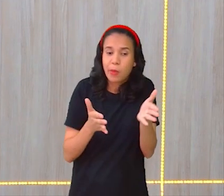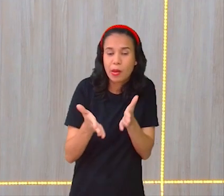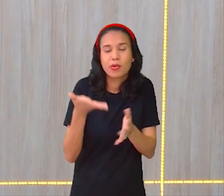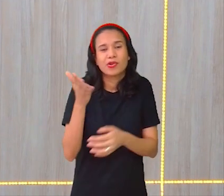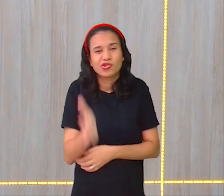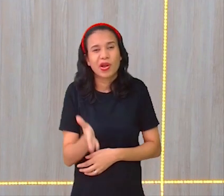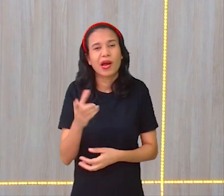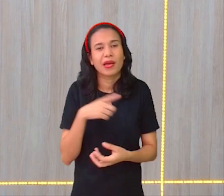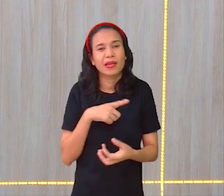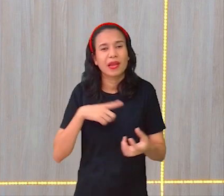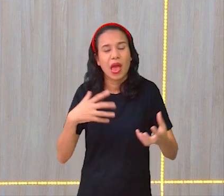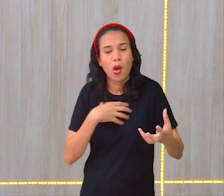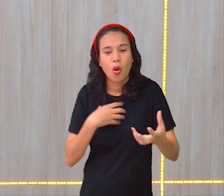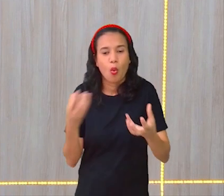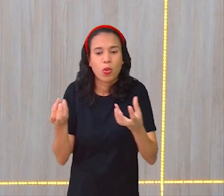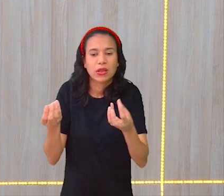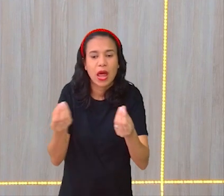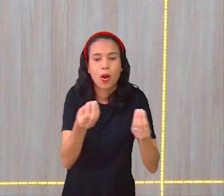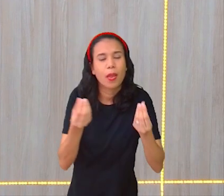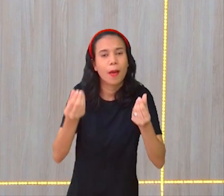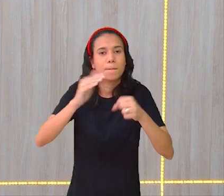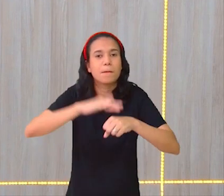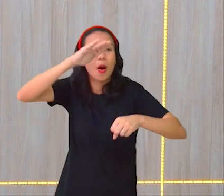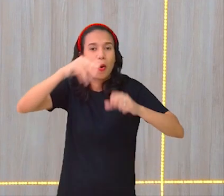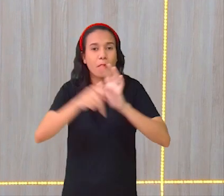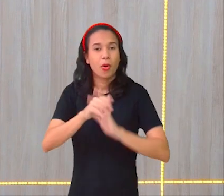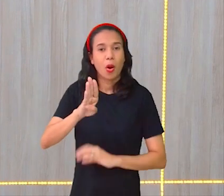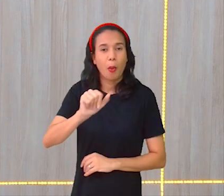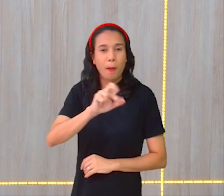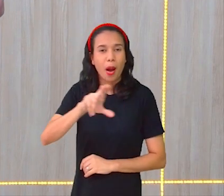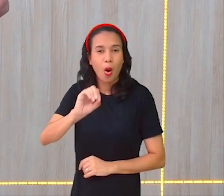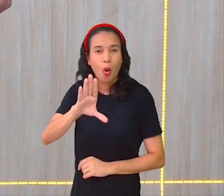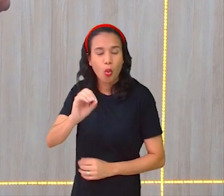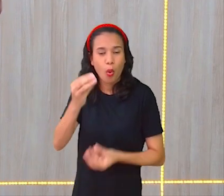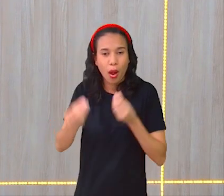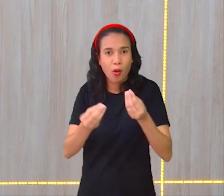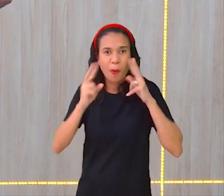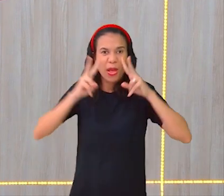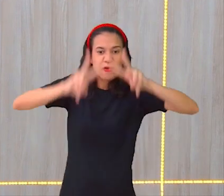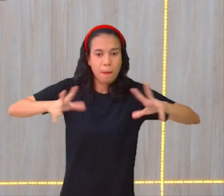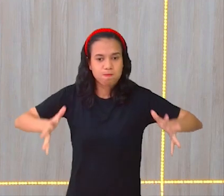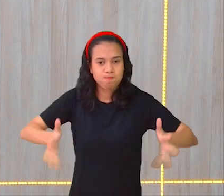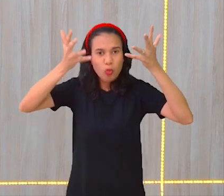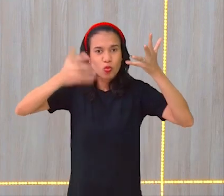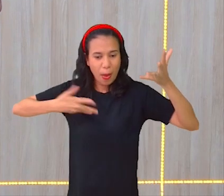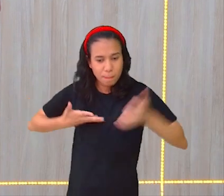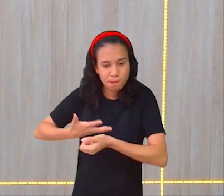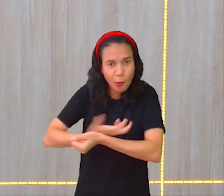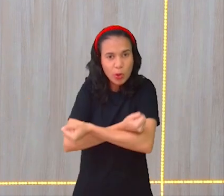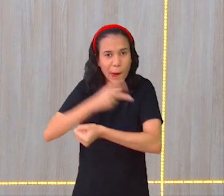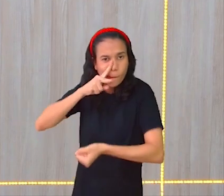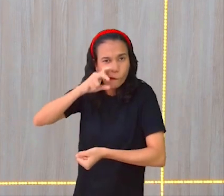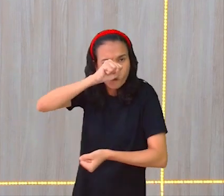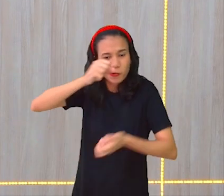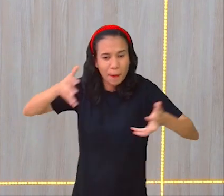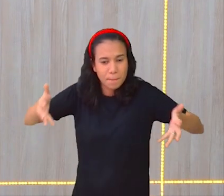já uma sensorialidade maior, porque o barroco ele trabalha com isso, com o exagero, com a emoção, com a